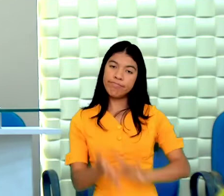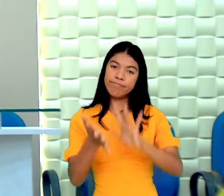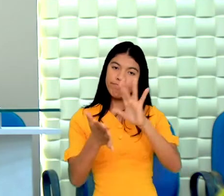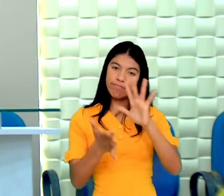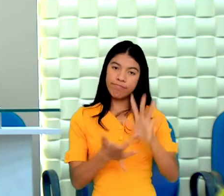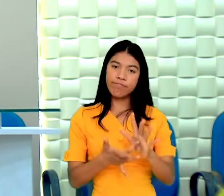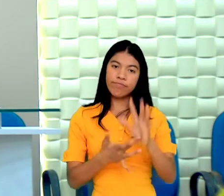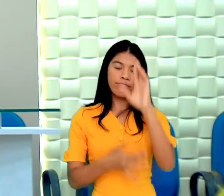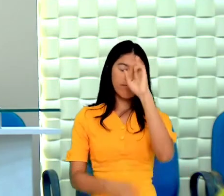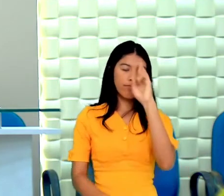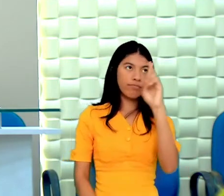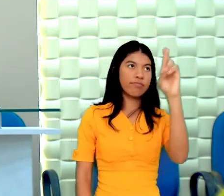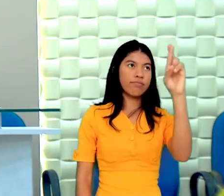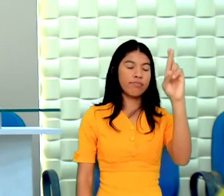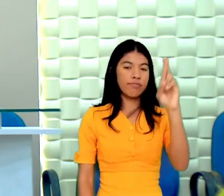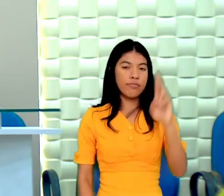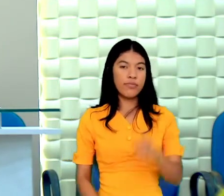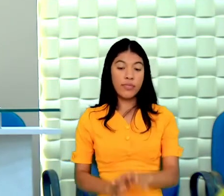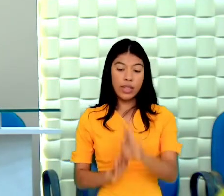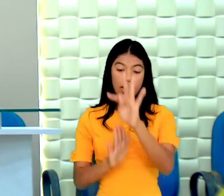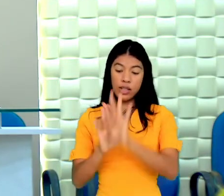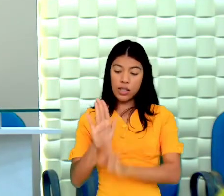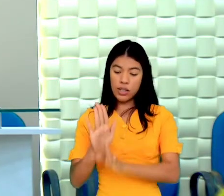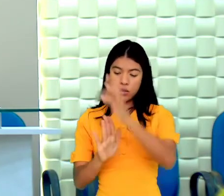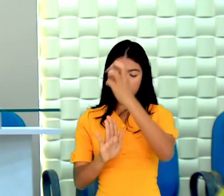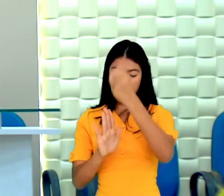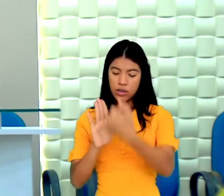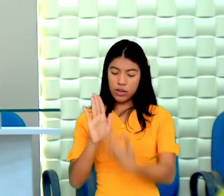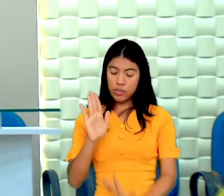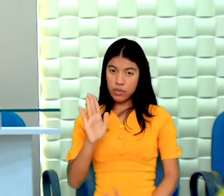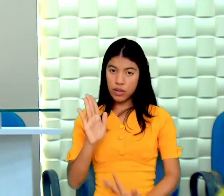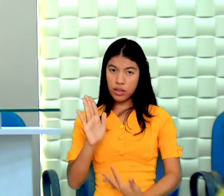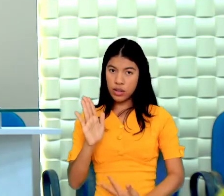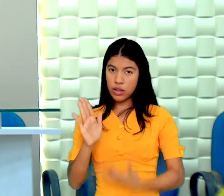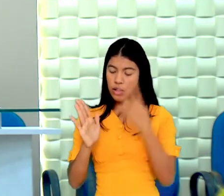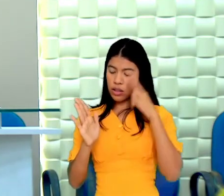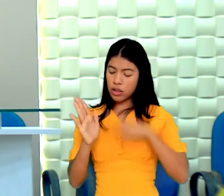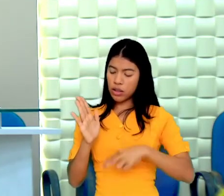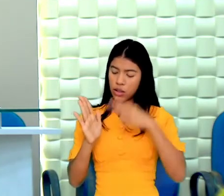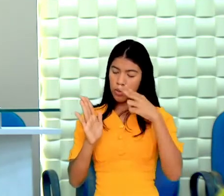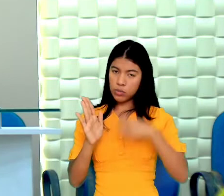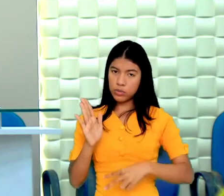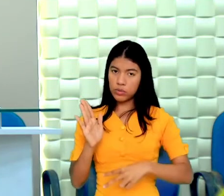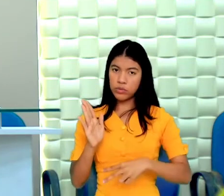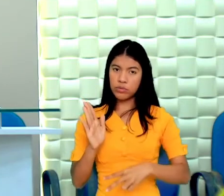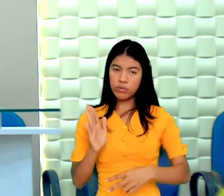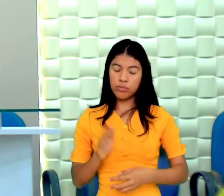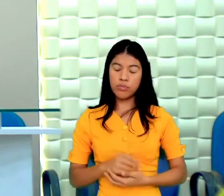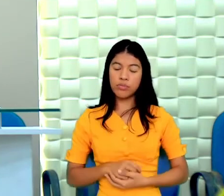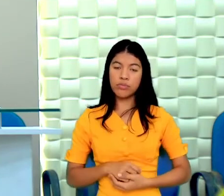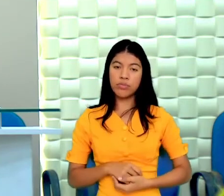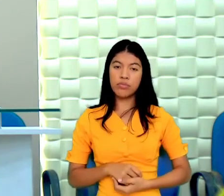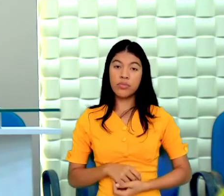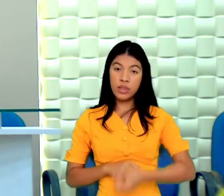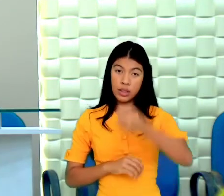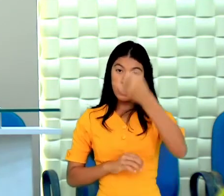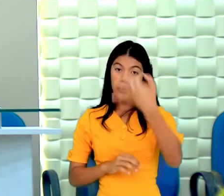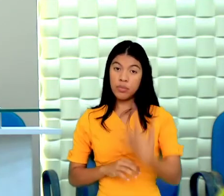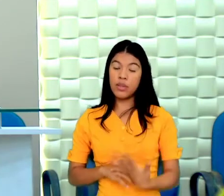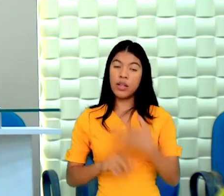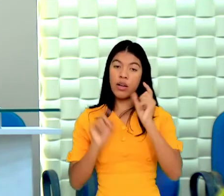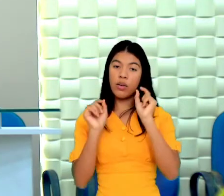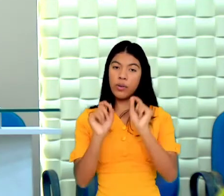Senhor. E o texto bíblico que acabamos de ler de Romanos 5 e 9 diz exatamente